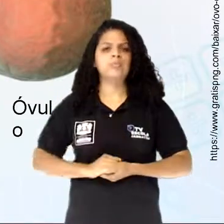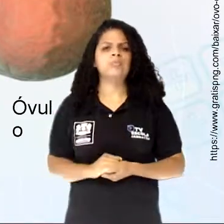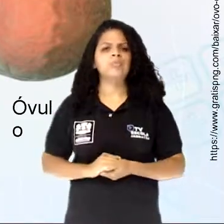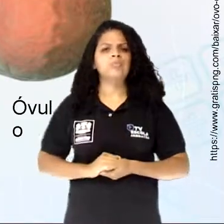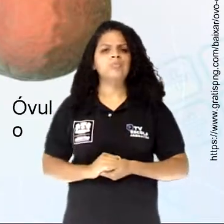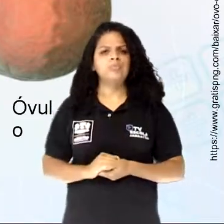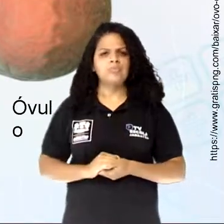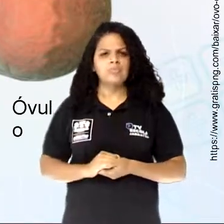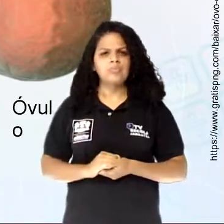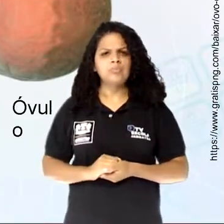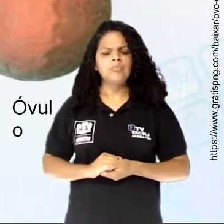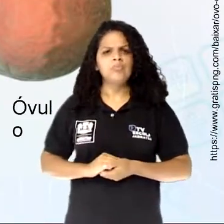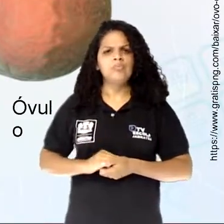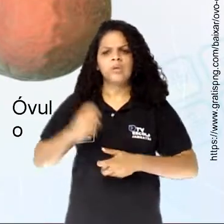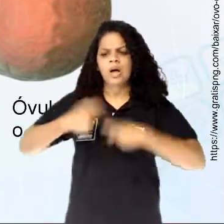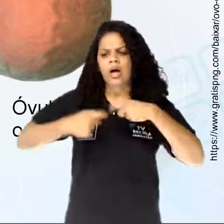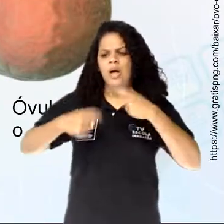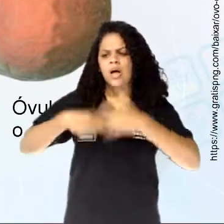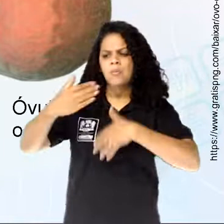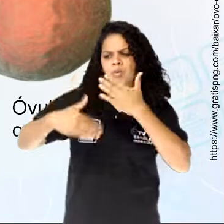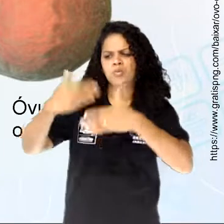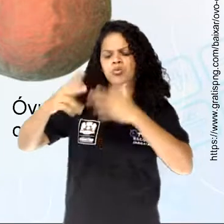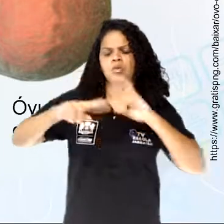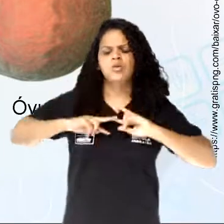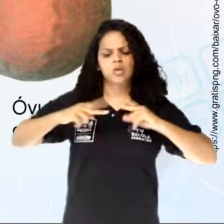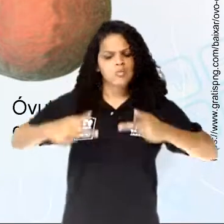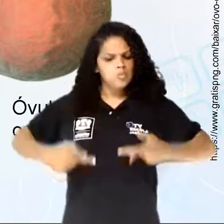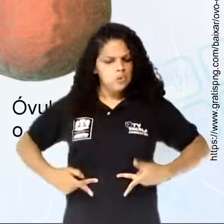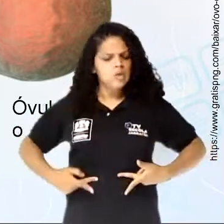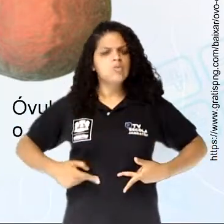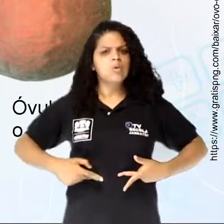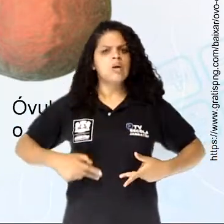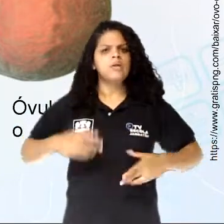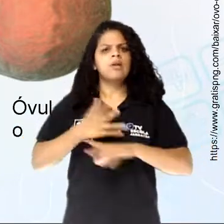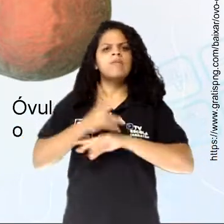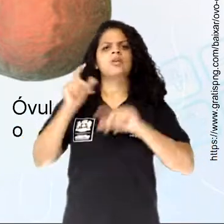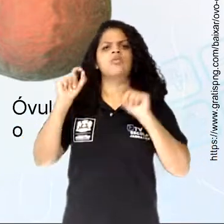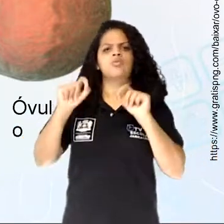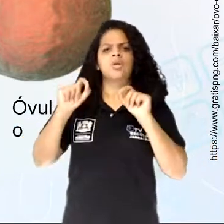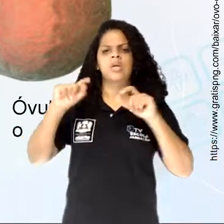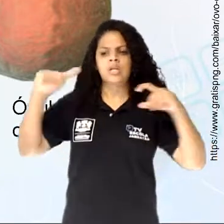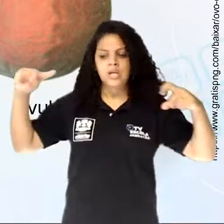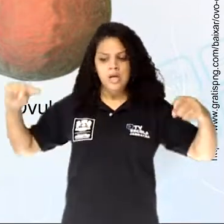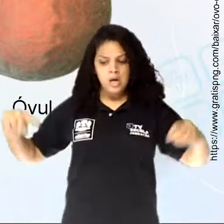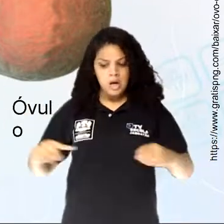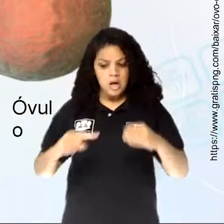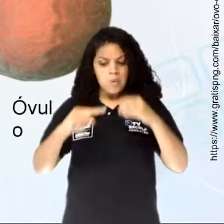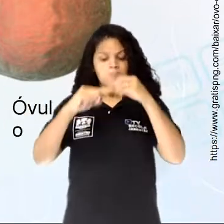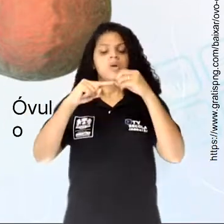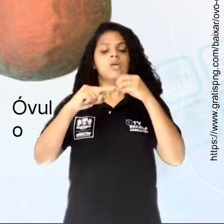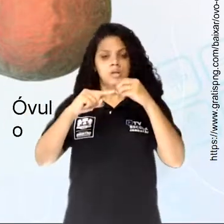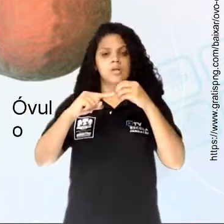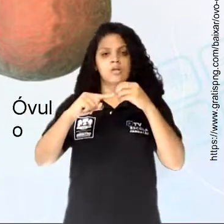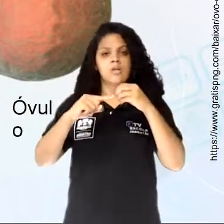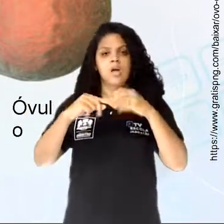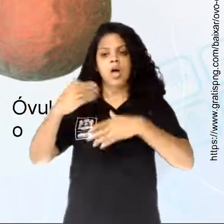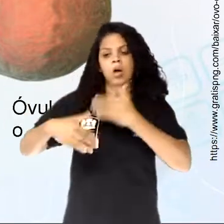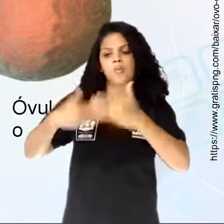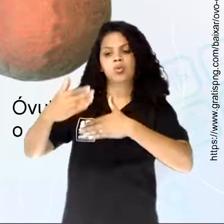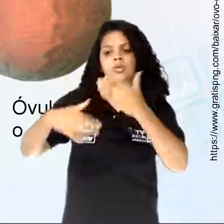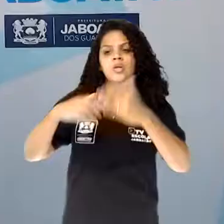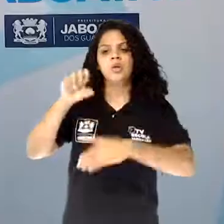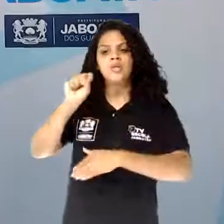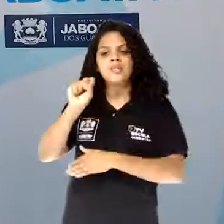ser humano ela é feita através de gametas. É o que a gente chama de reprodução sexuada, ou seja,